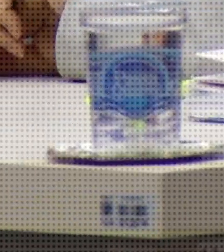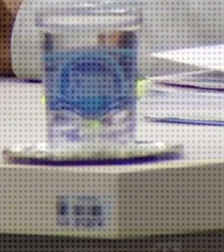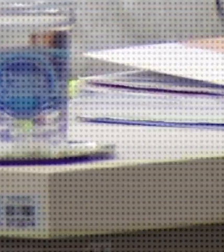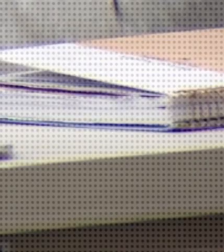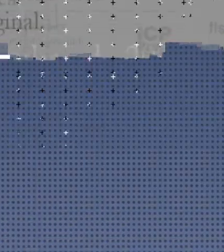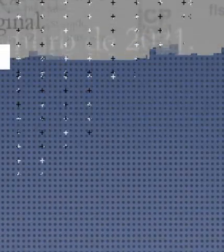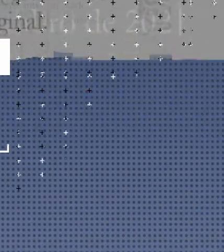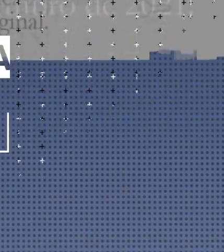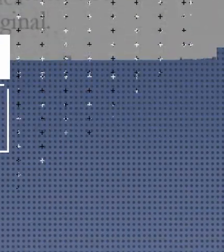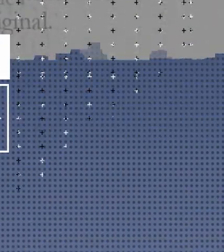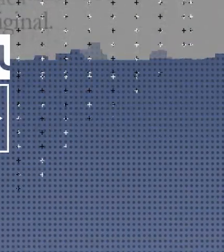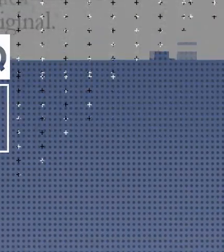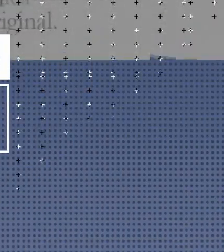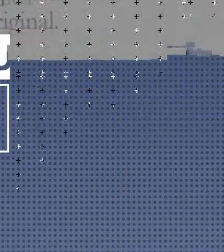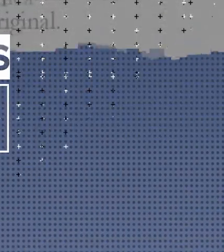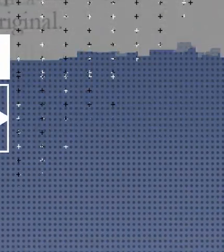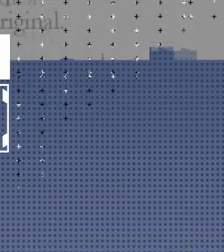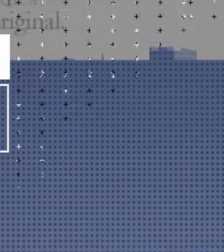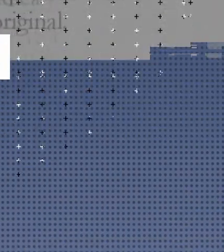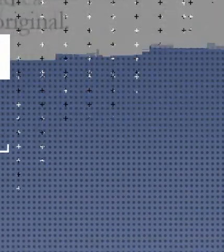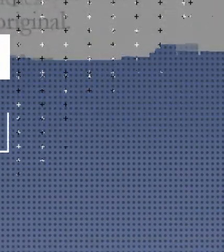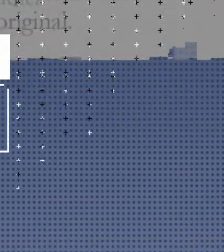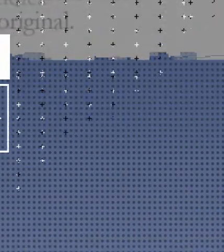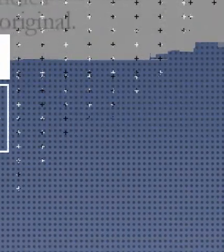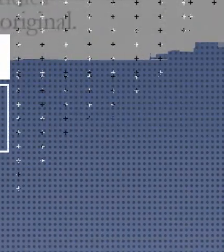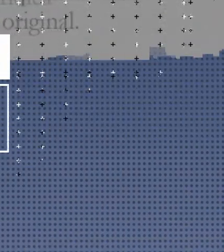Conto com a sua companhia semana que vem, no próximo Tramitando Destaques. Tchau!